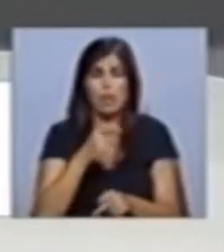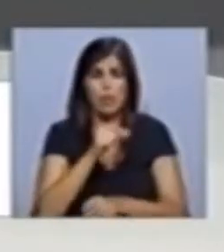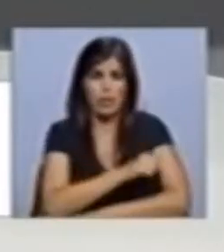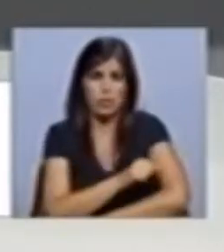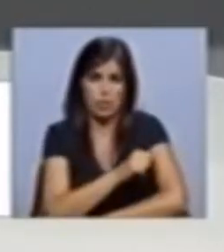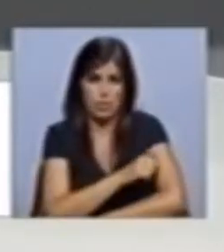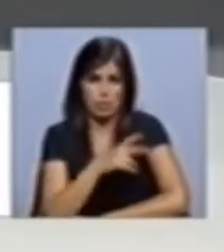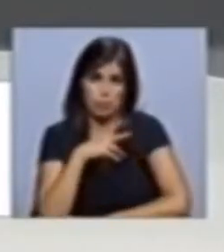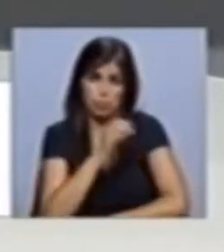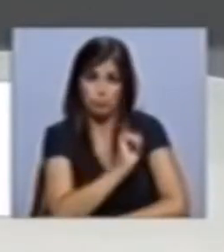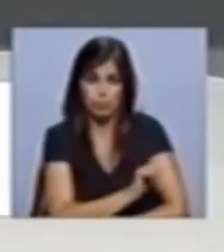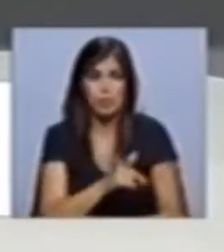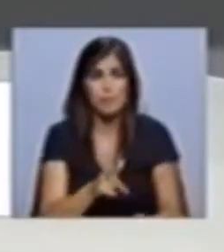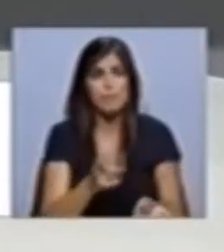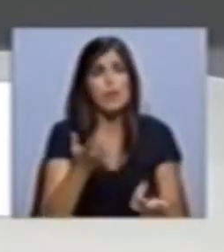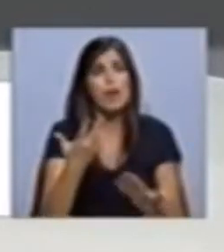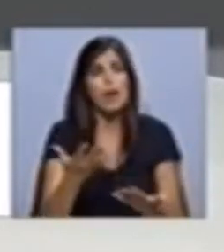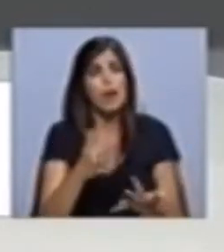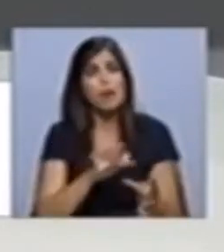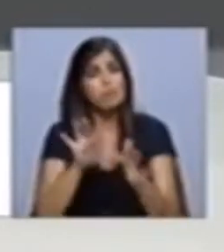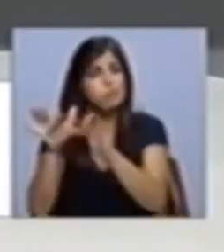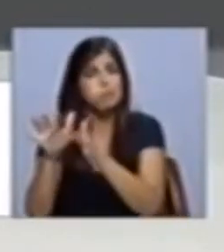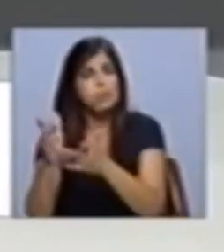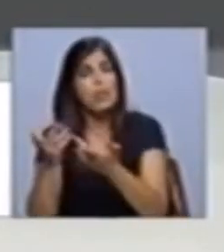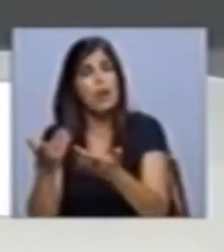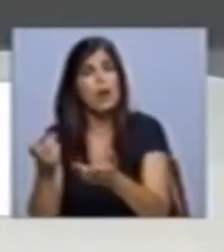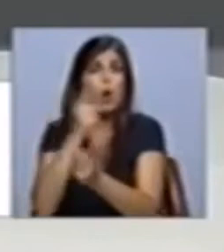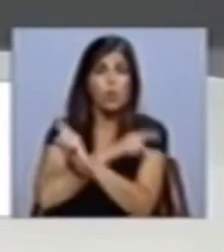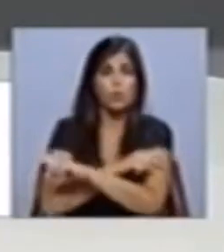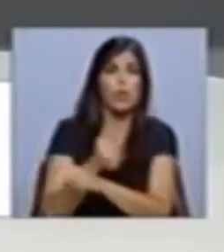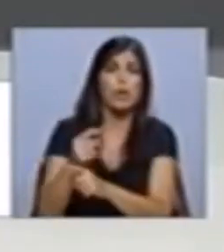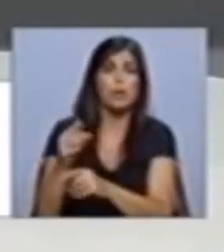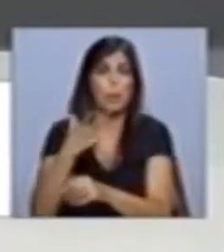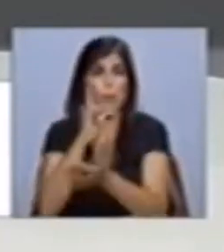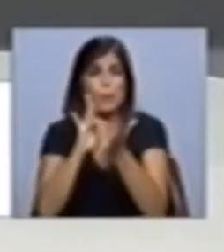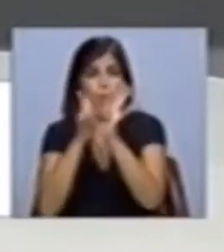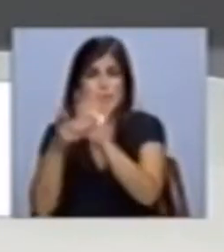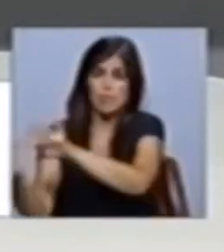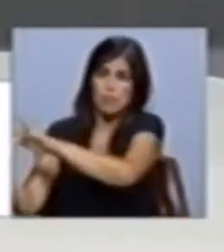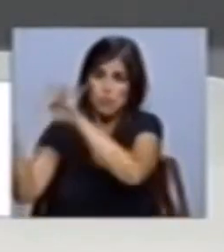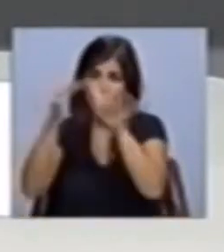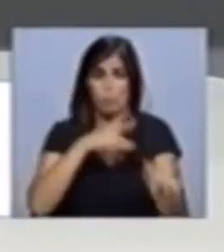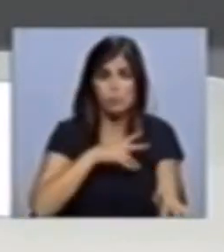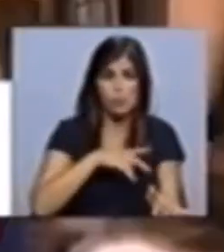mais no sentido inverso, mas agora são os brasileiros que olham para Portugal como uma nova terra prometida.